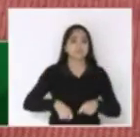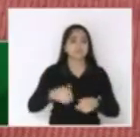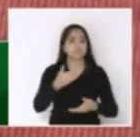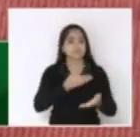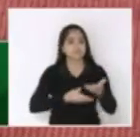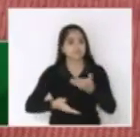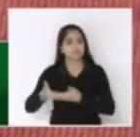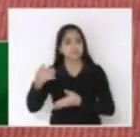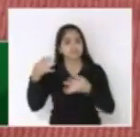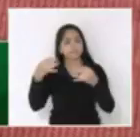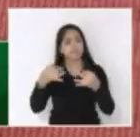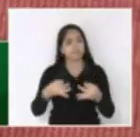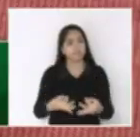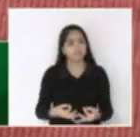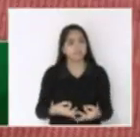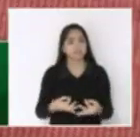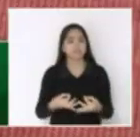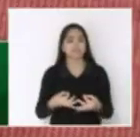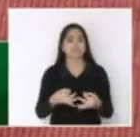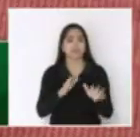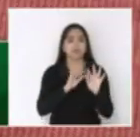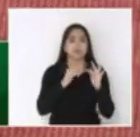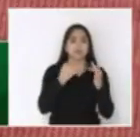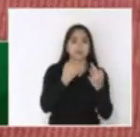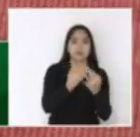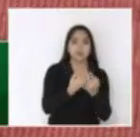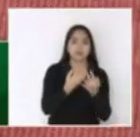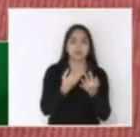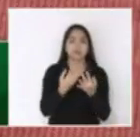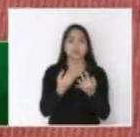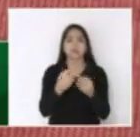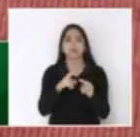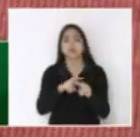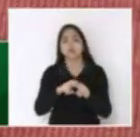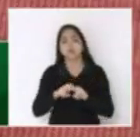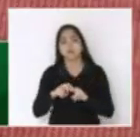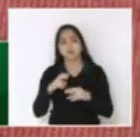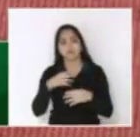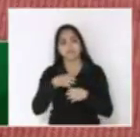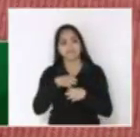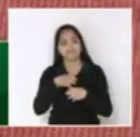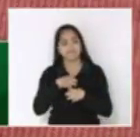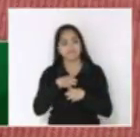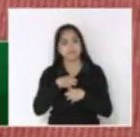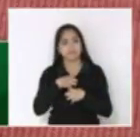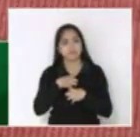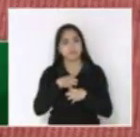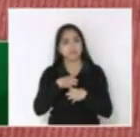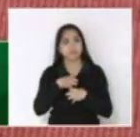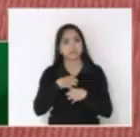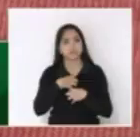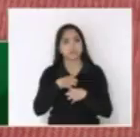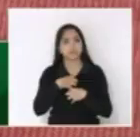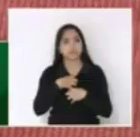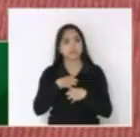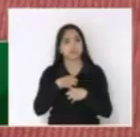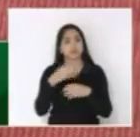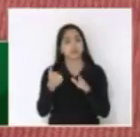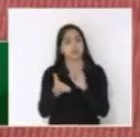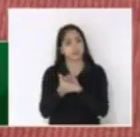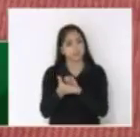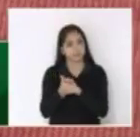Por isso, de coração, deste deputado, parabéns mesmo a vocês. Muito obrigado. Obrigado,